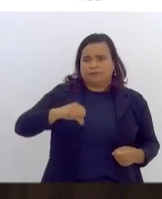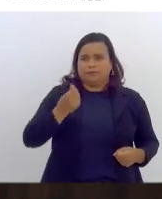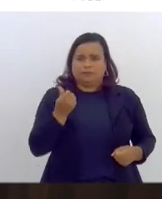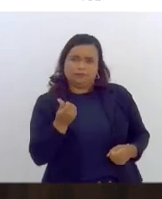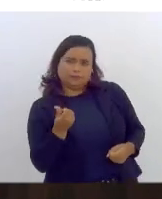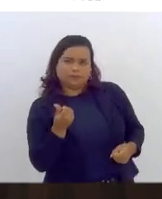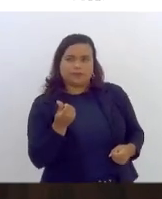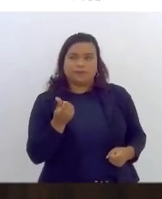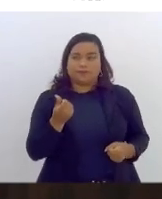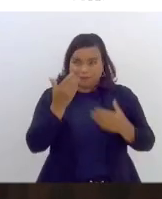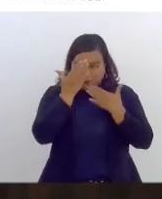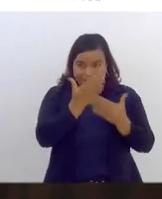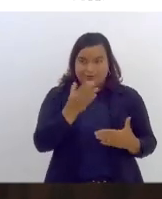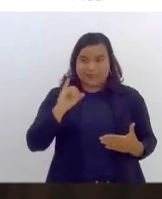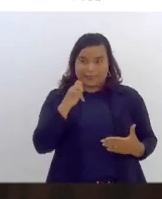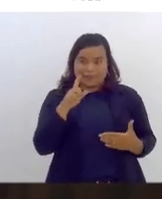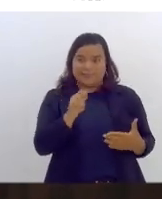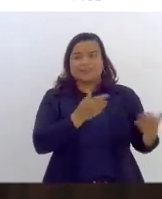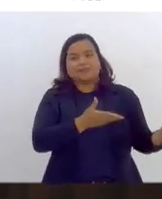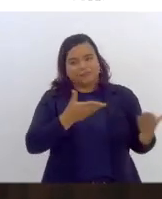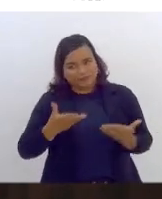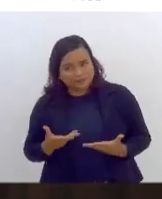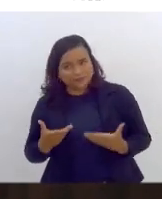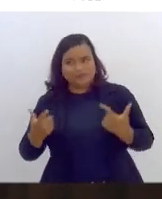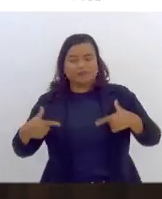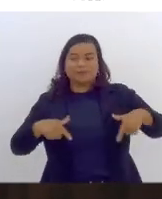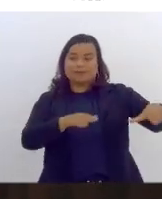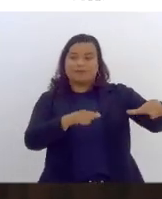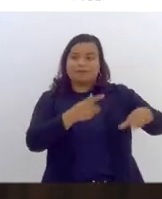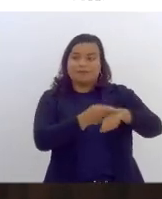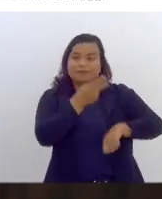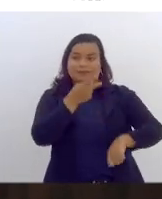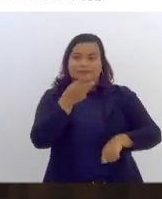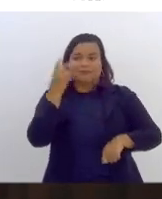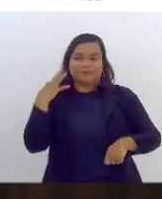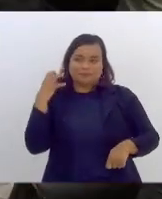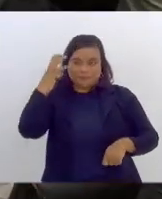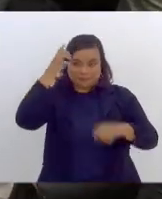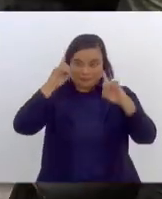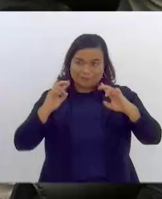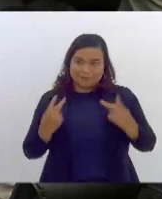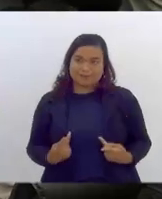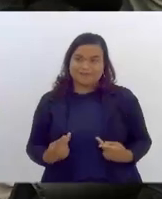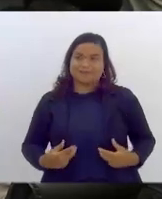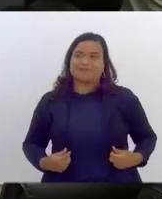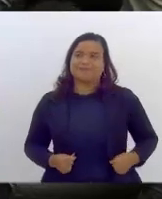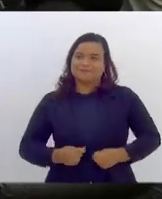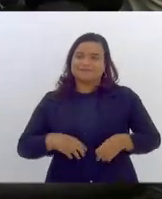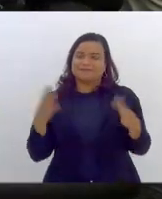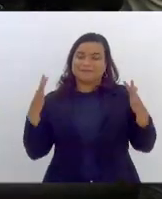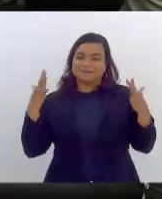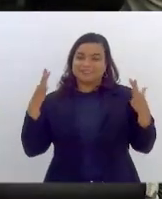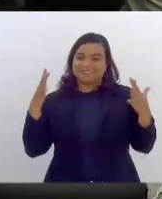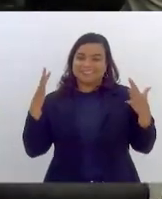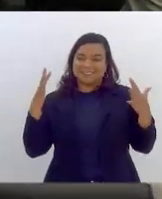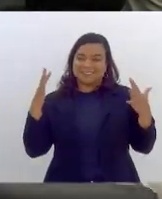1996. Muito obrigada, Ieda. Receba o Prêmio Marielle Franco de Direitos Humanos.